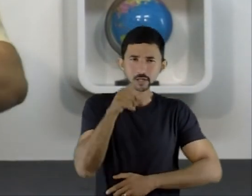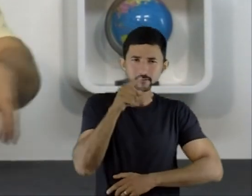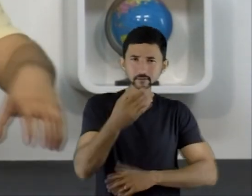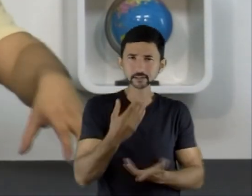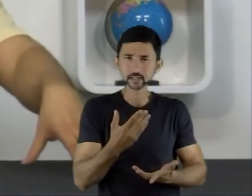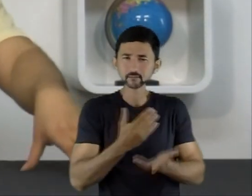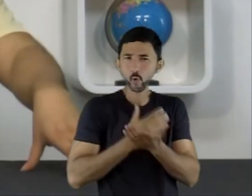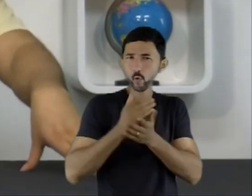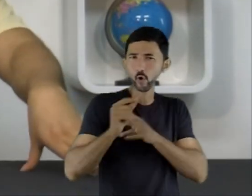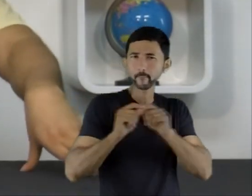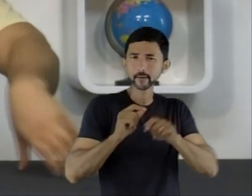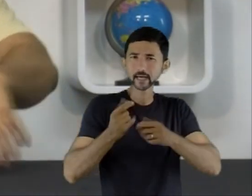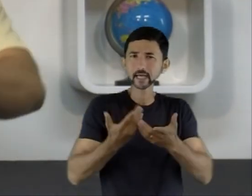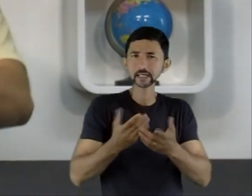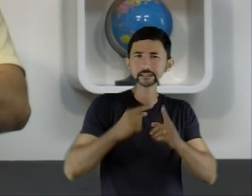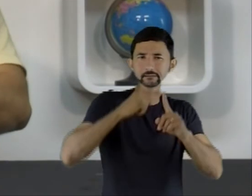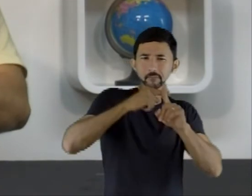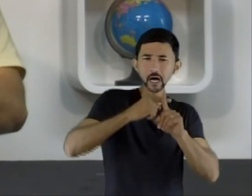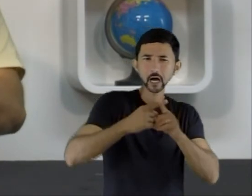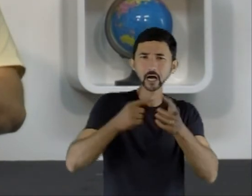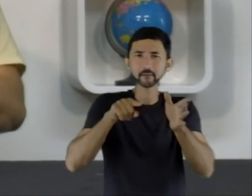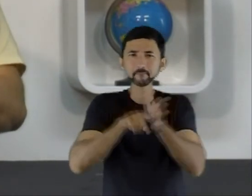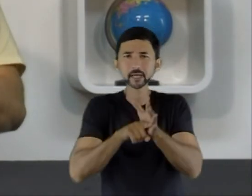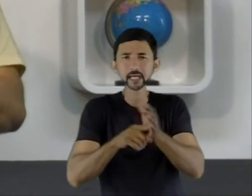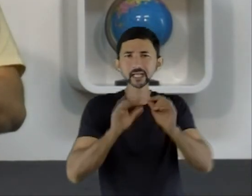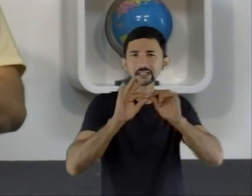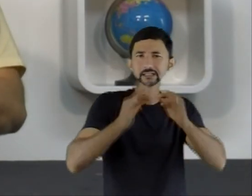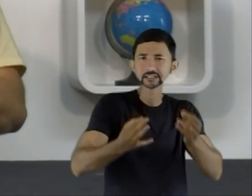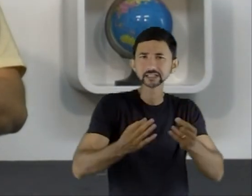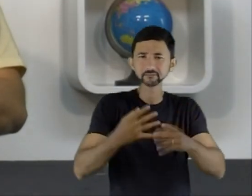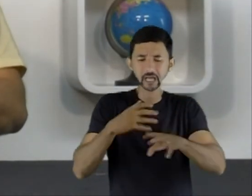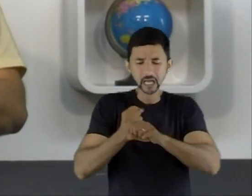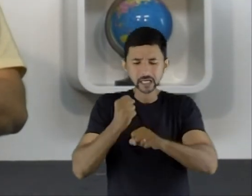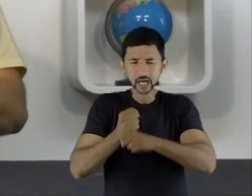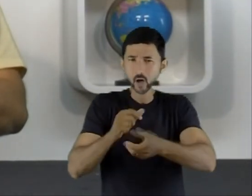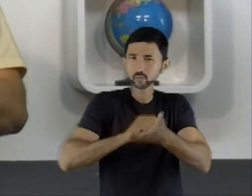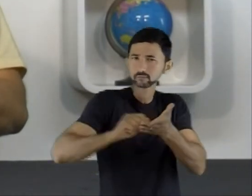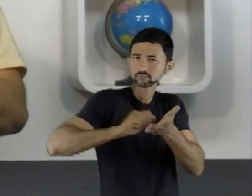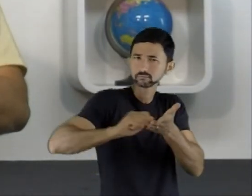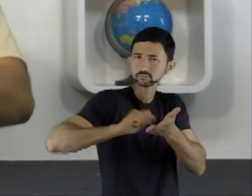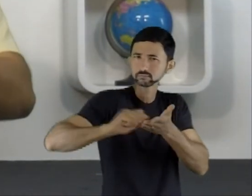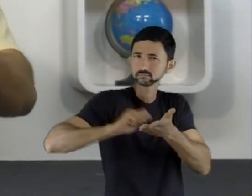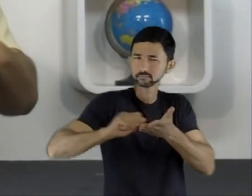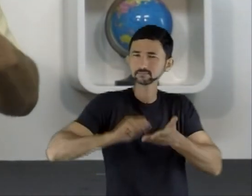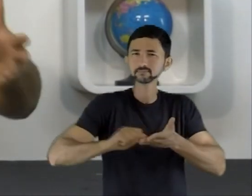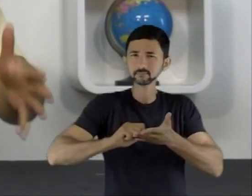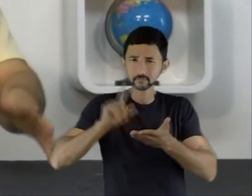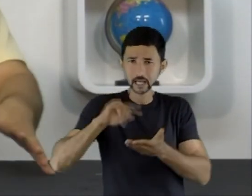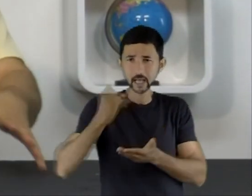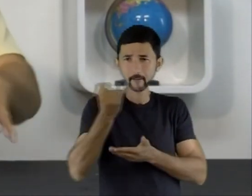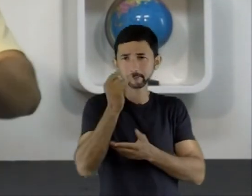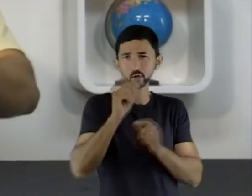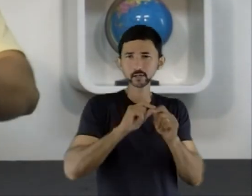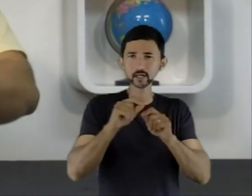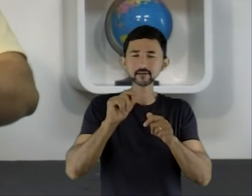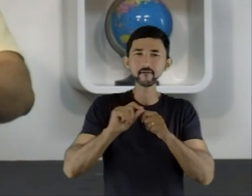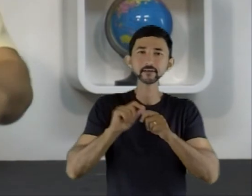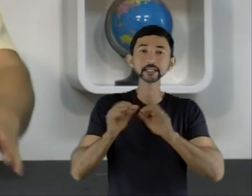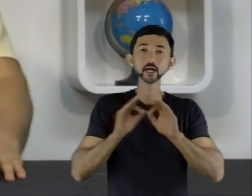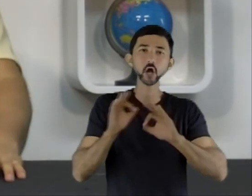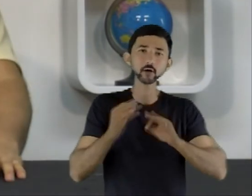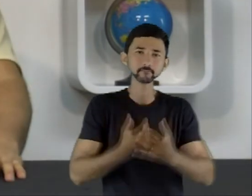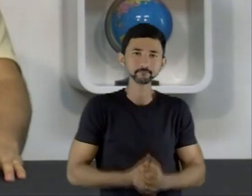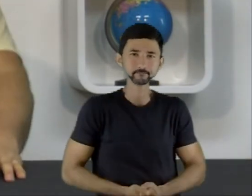pelo menos com essas operações, assim, com esses números, vamos dizer assim, que não são números com vírgula